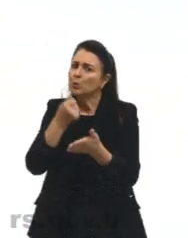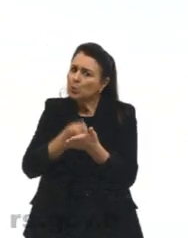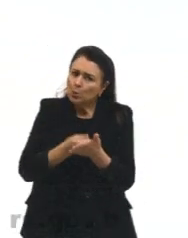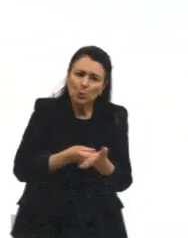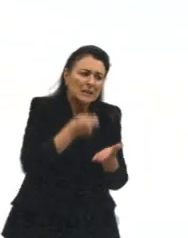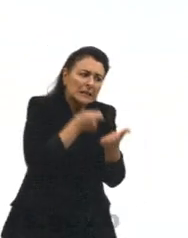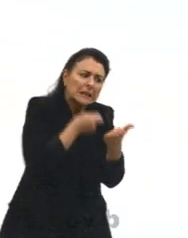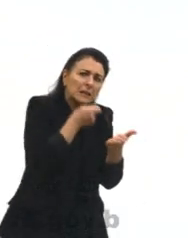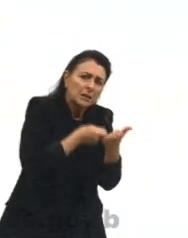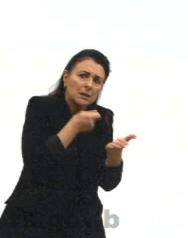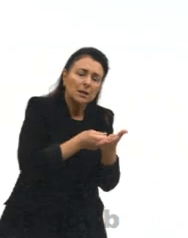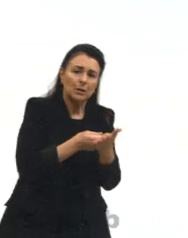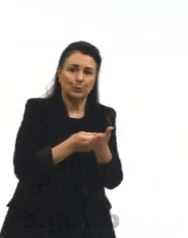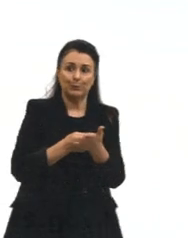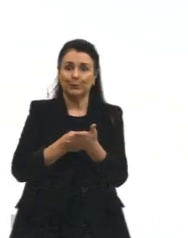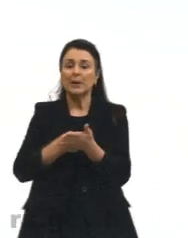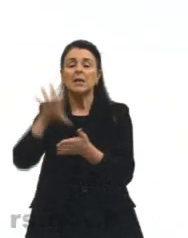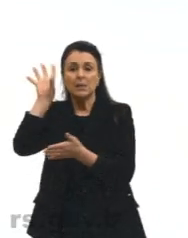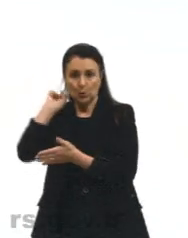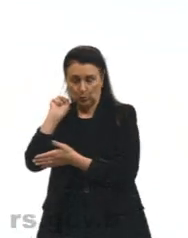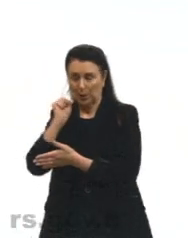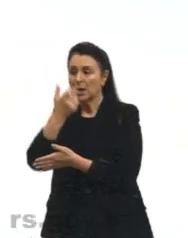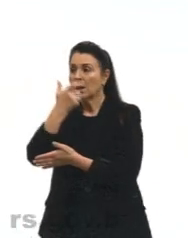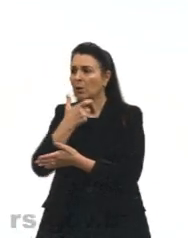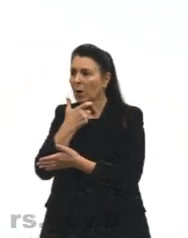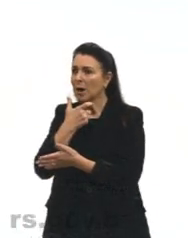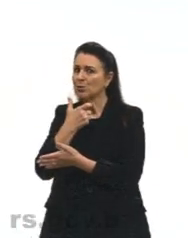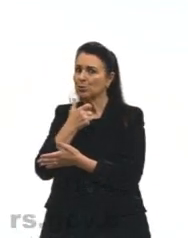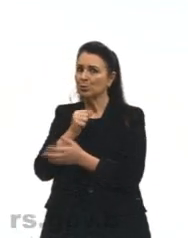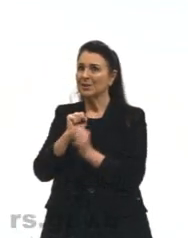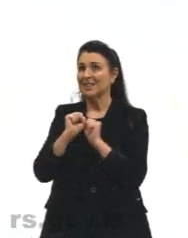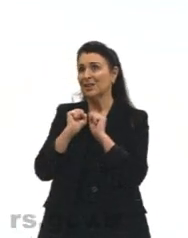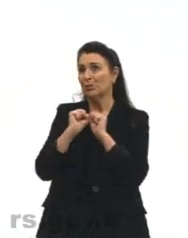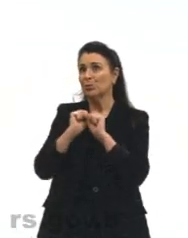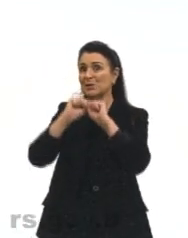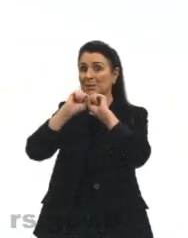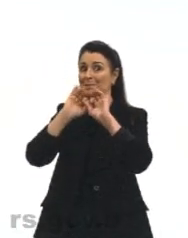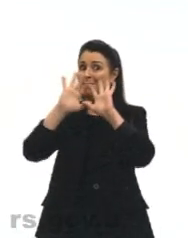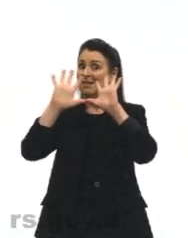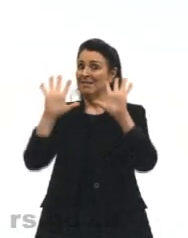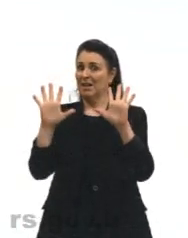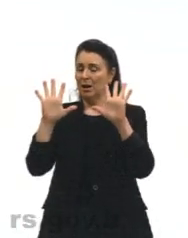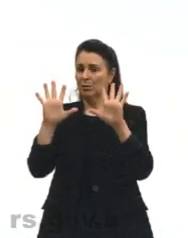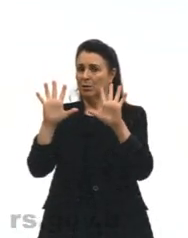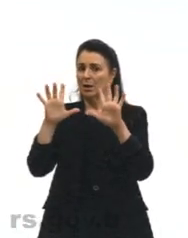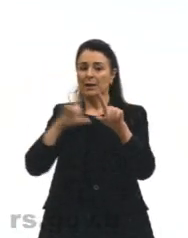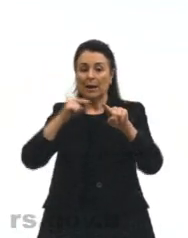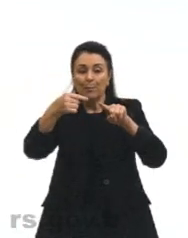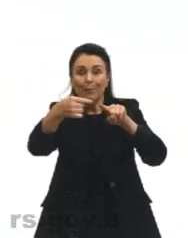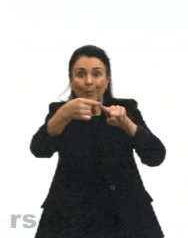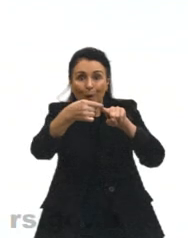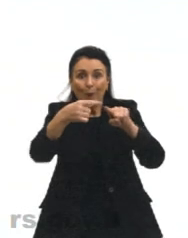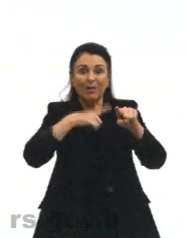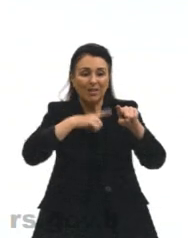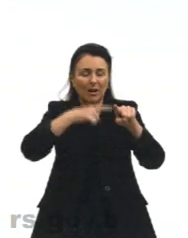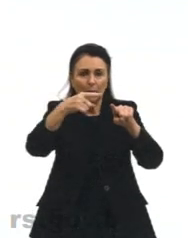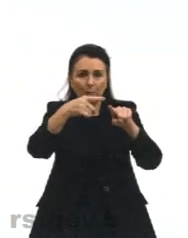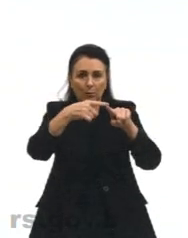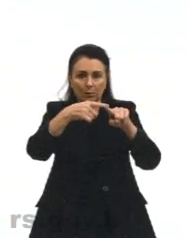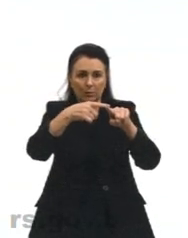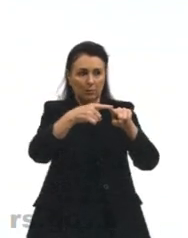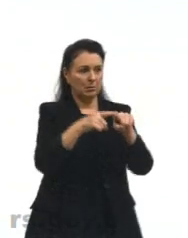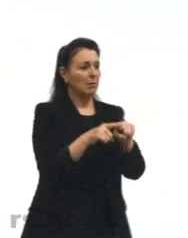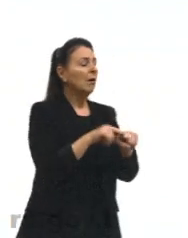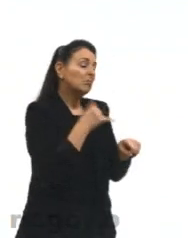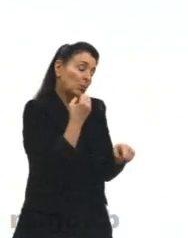mas escuta acho que não podia ser mais claro contudo numa ponta certo se o senhor